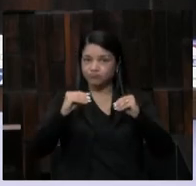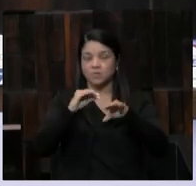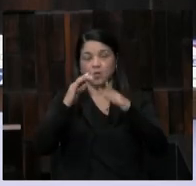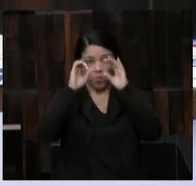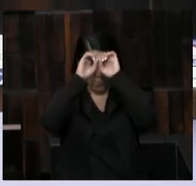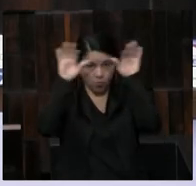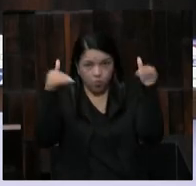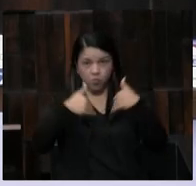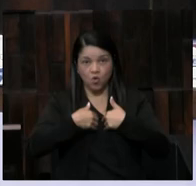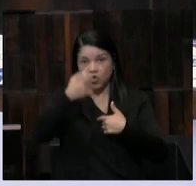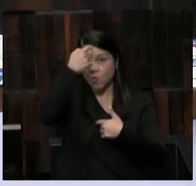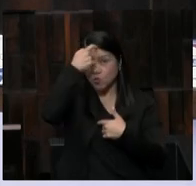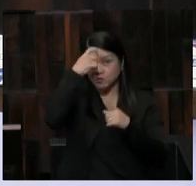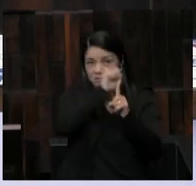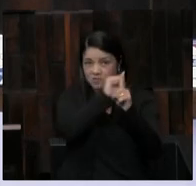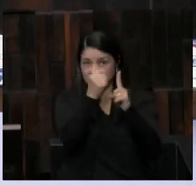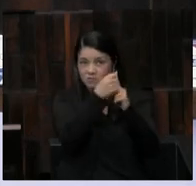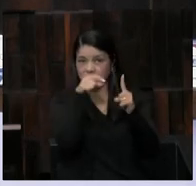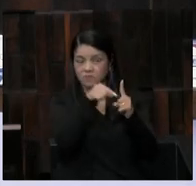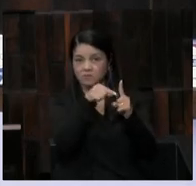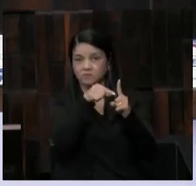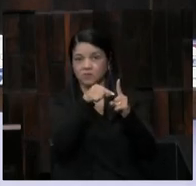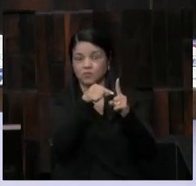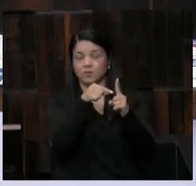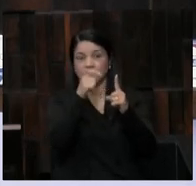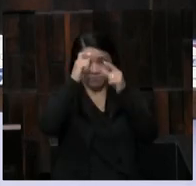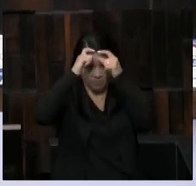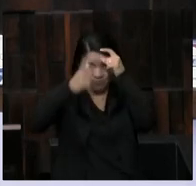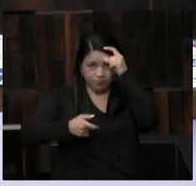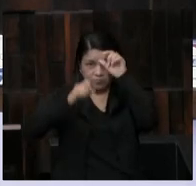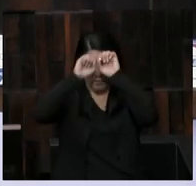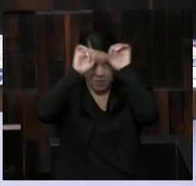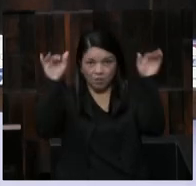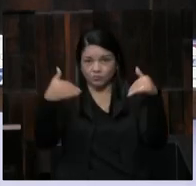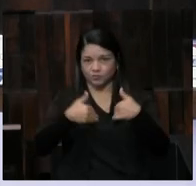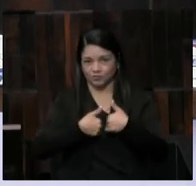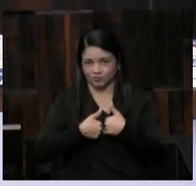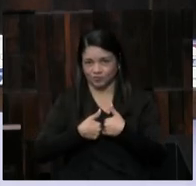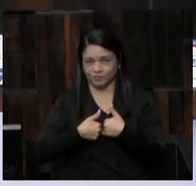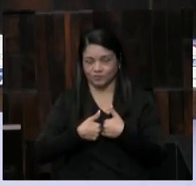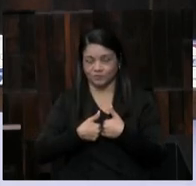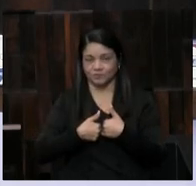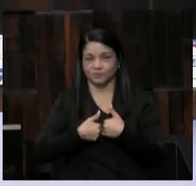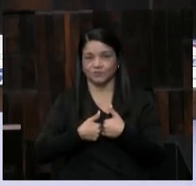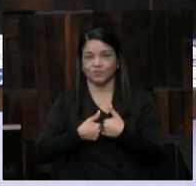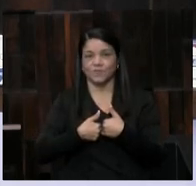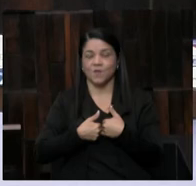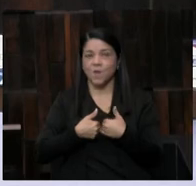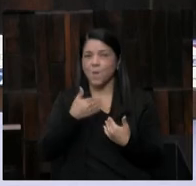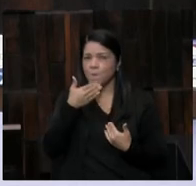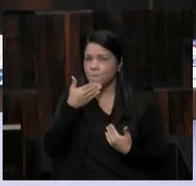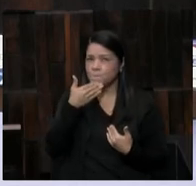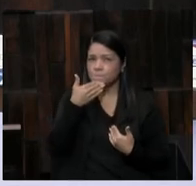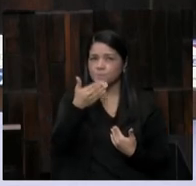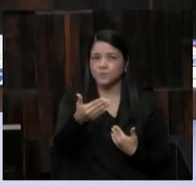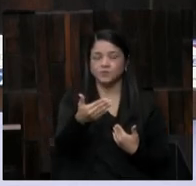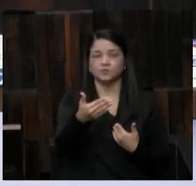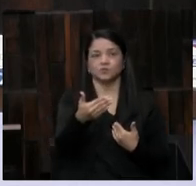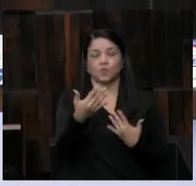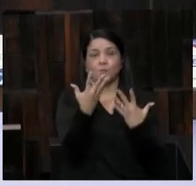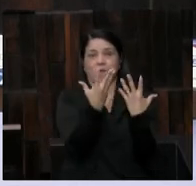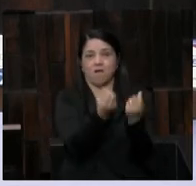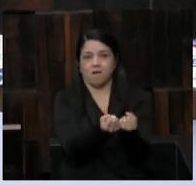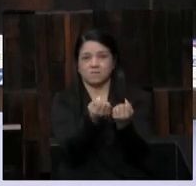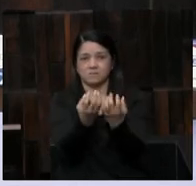conscientizar a sociedade sobre o transtorno do espectro autista. é um clamor para